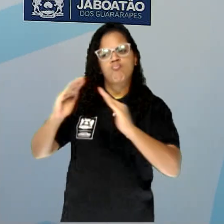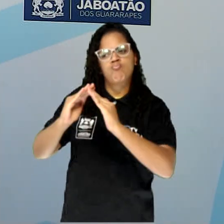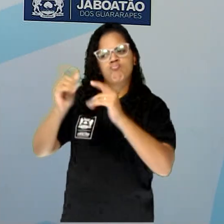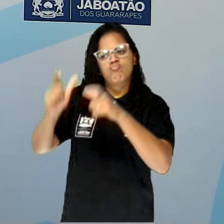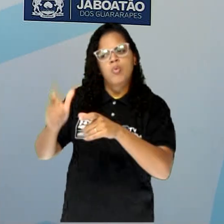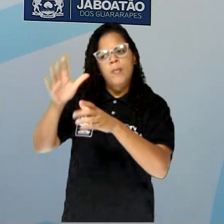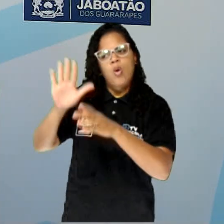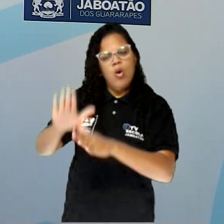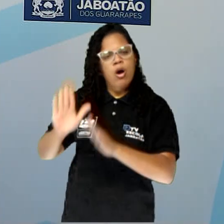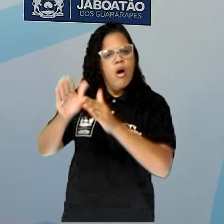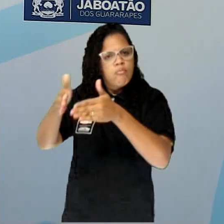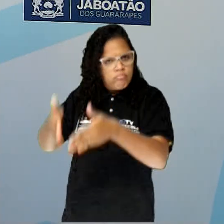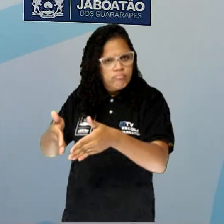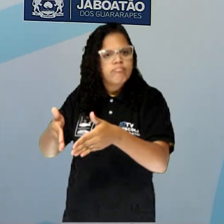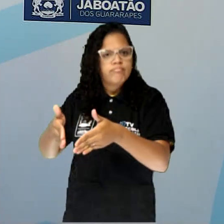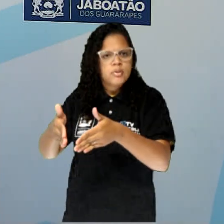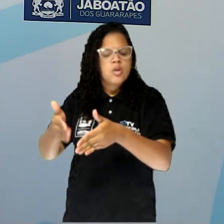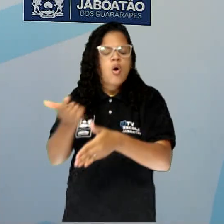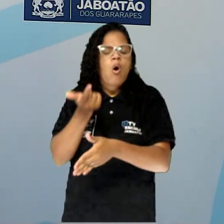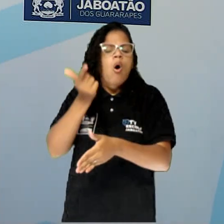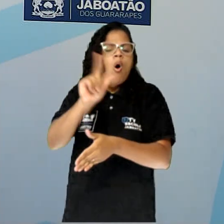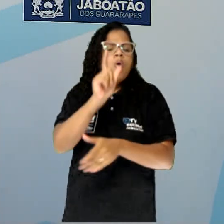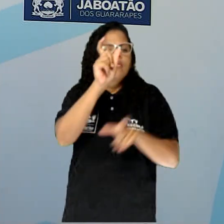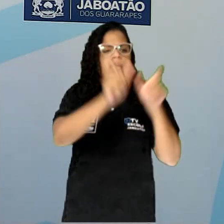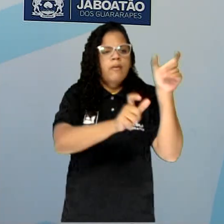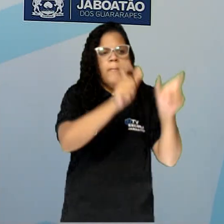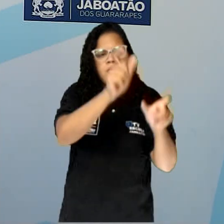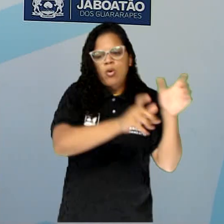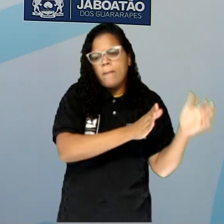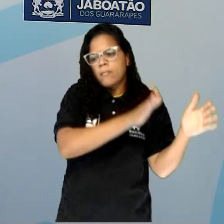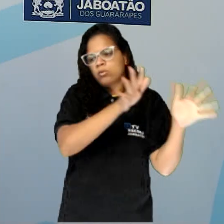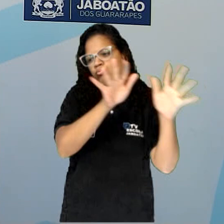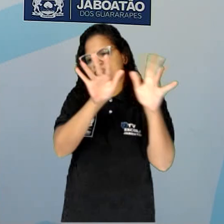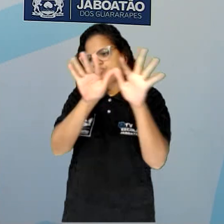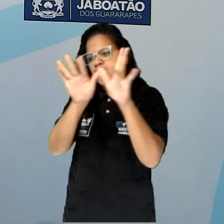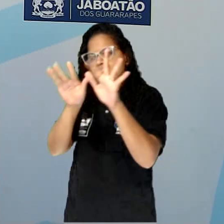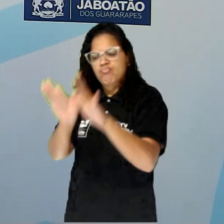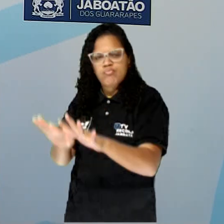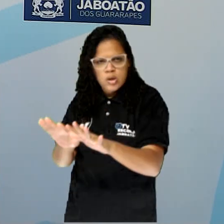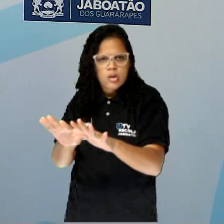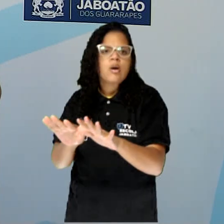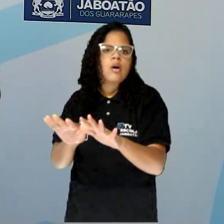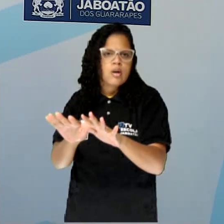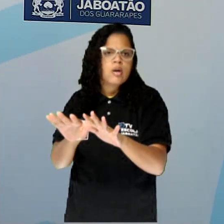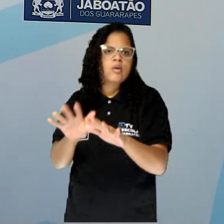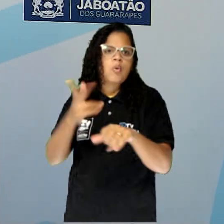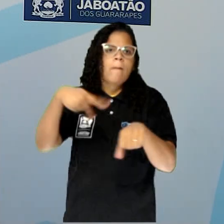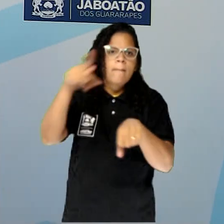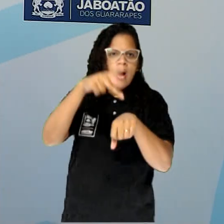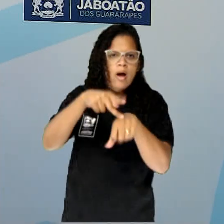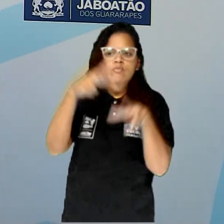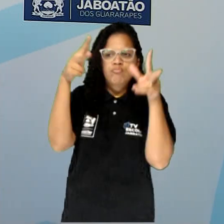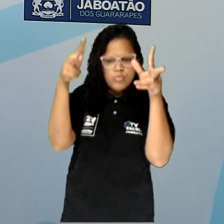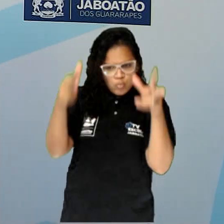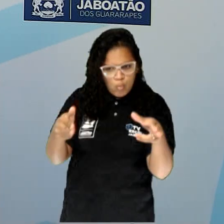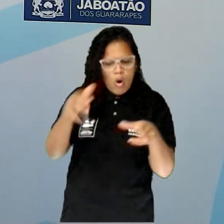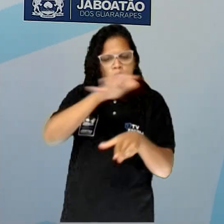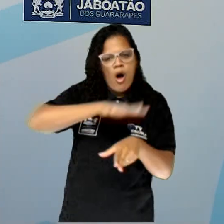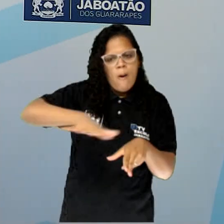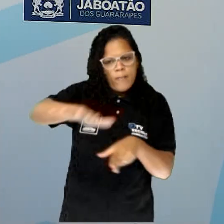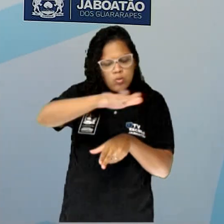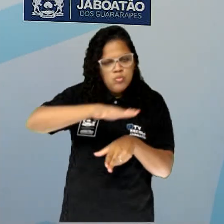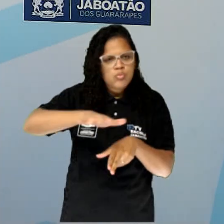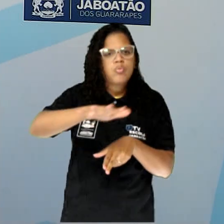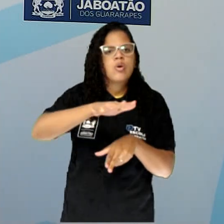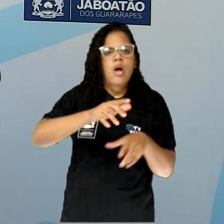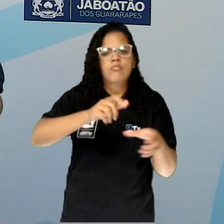e ali outras pessoas foram chegando, né, vamos dizer assim, do mesmo país, do mesmo lugar, e ali aquele